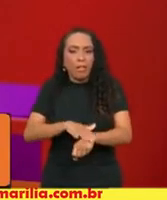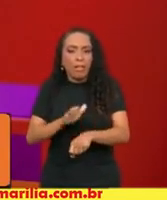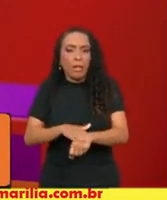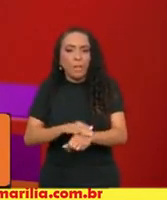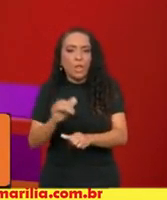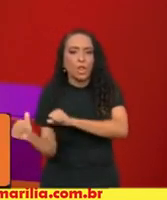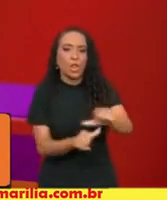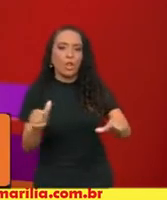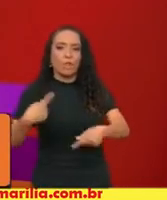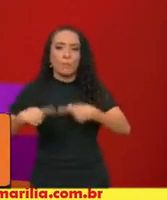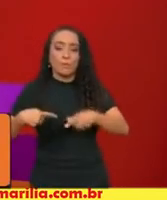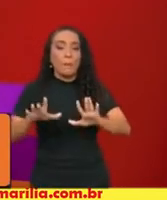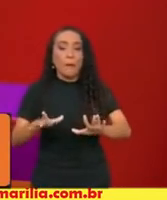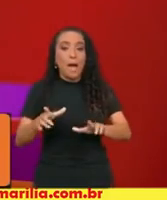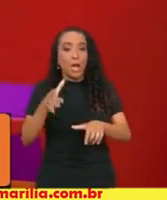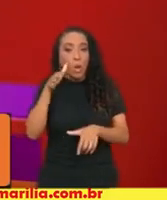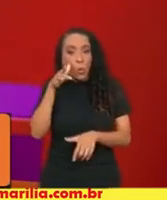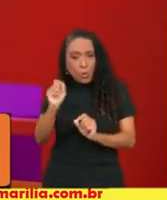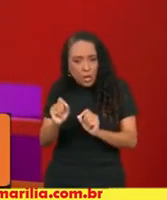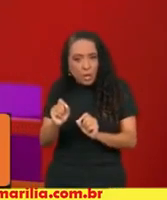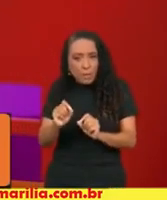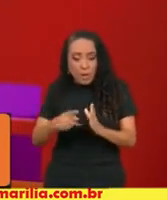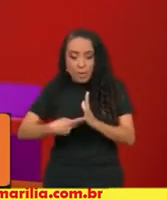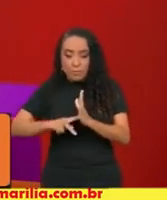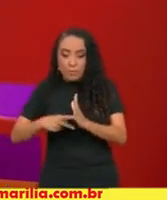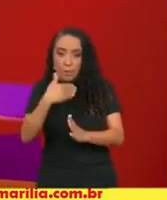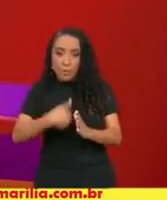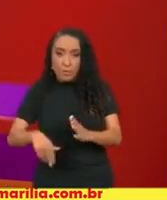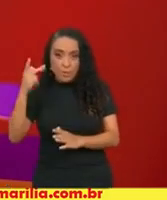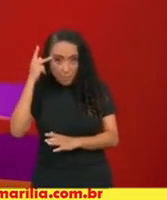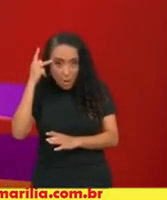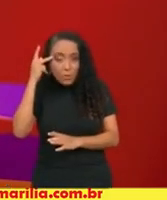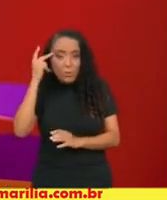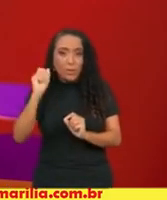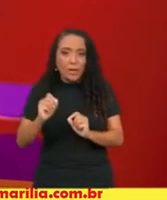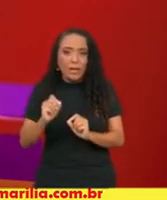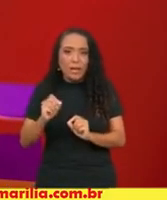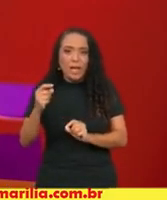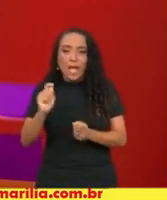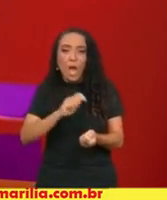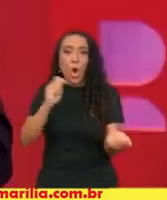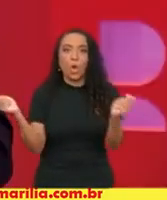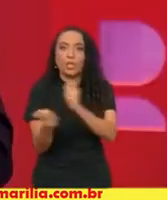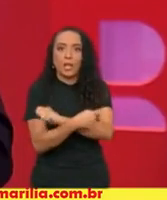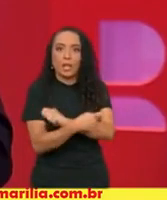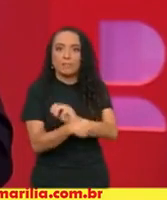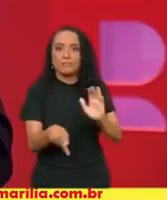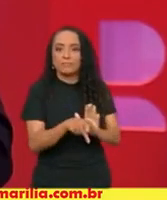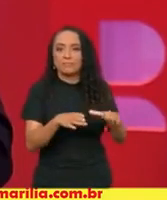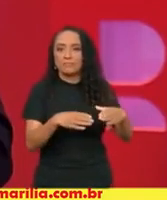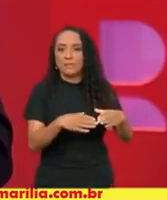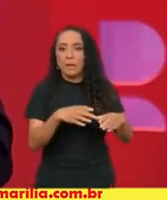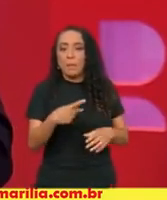transformação política. Agora, é muito curioso, porque para o Partido Republicano Paulista, o projeto de Estado é o avesso do projeto militar. O PRP,